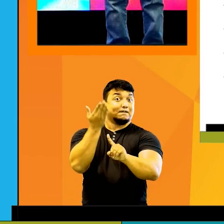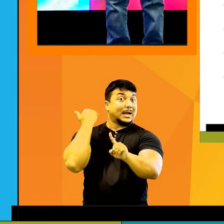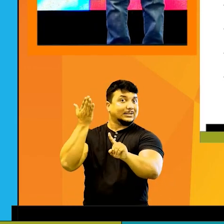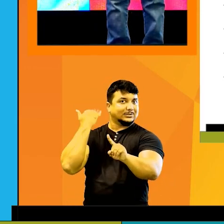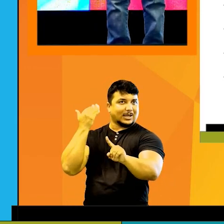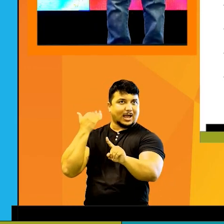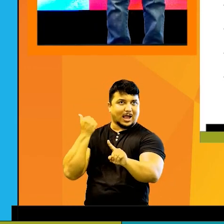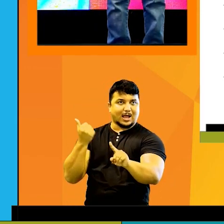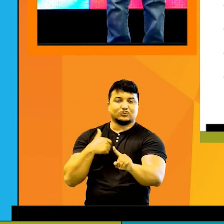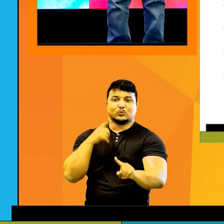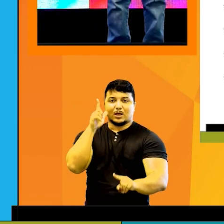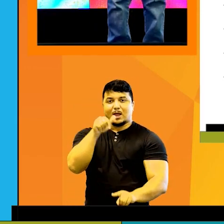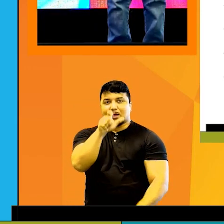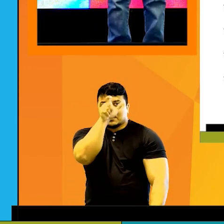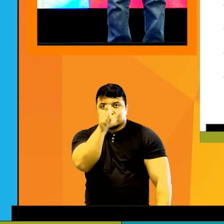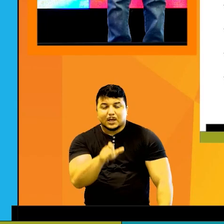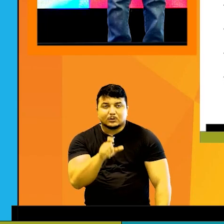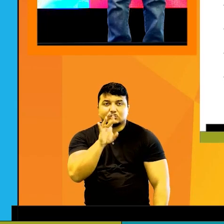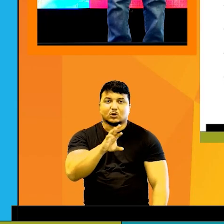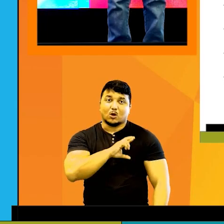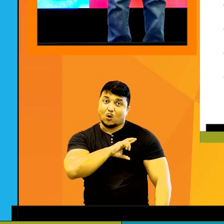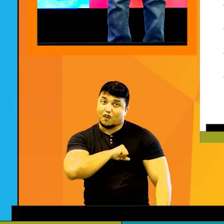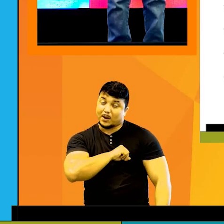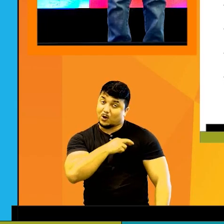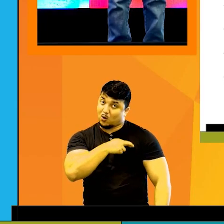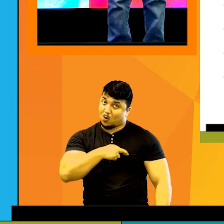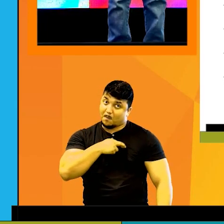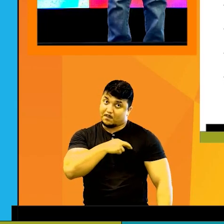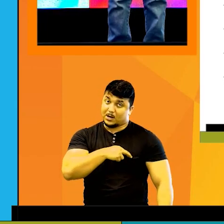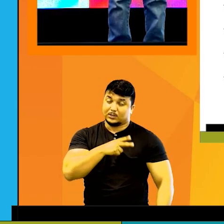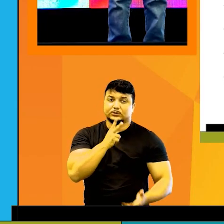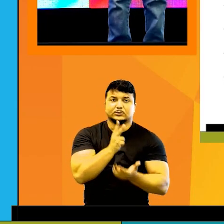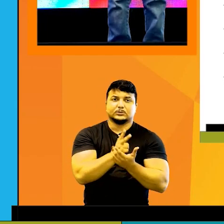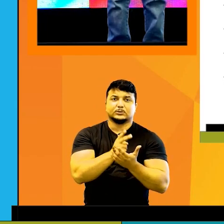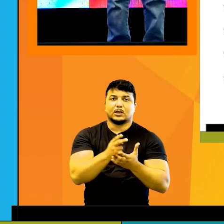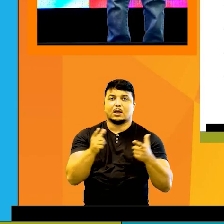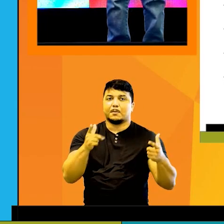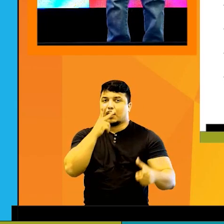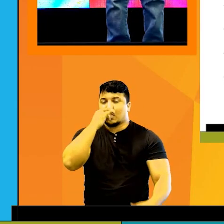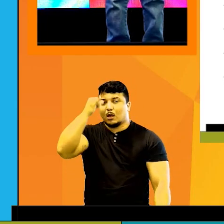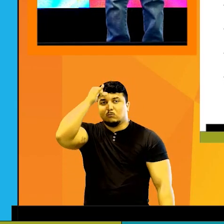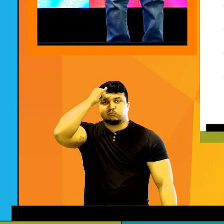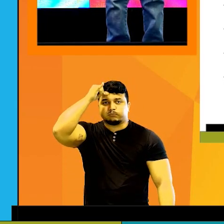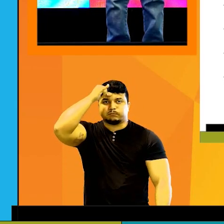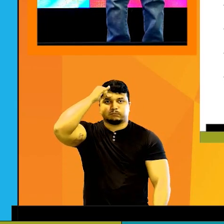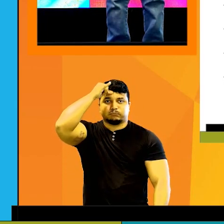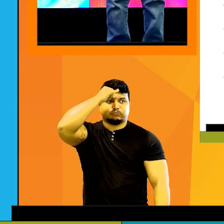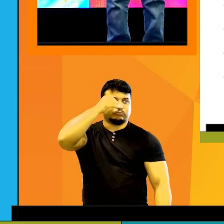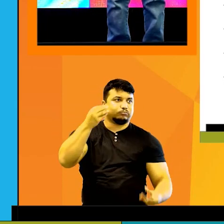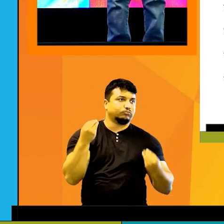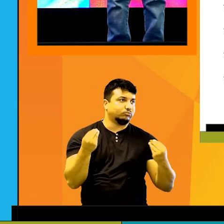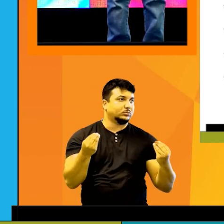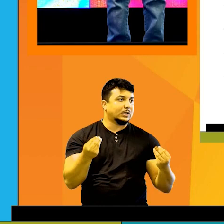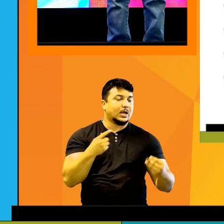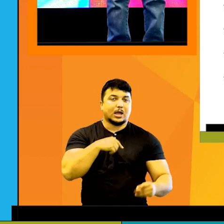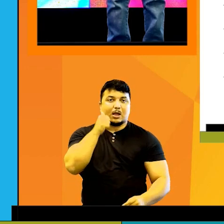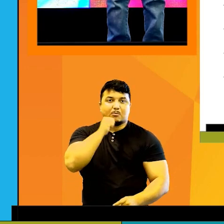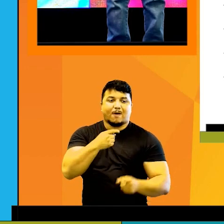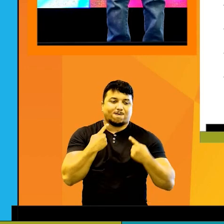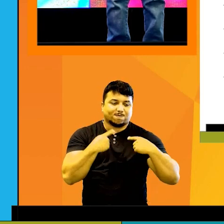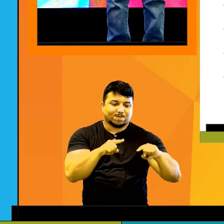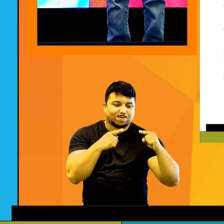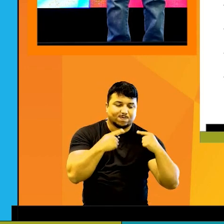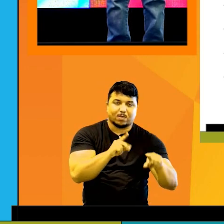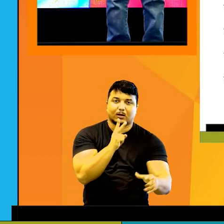tá? Personagens de romances românticos, geralmente eram uns bananas, viu? Que a mulher fazia de gato